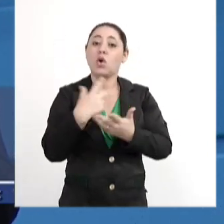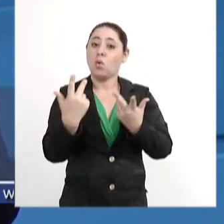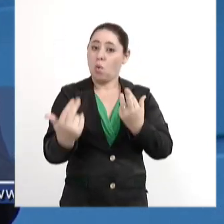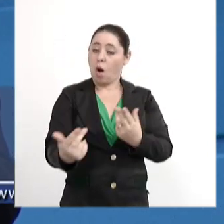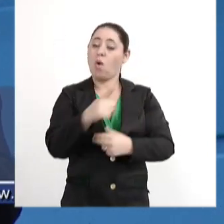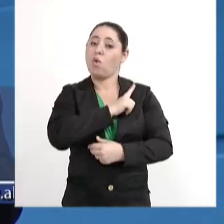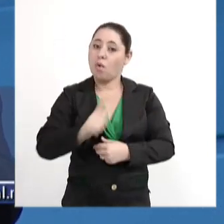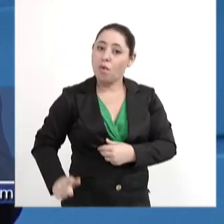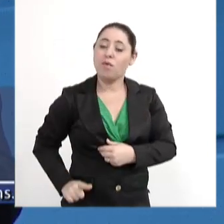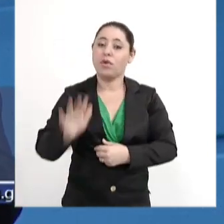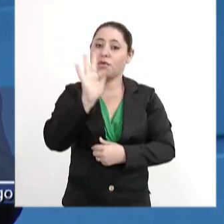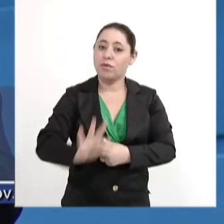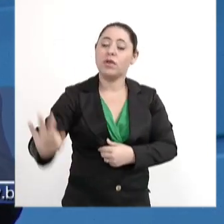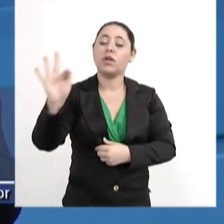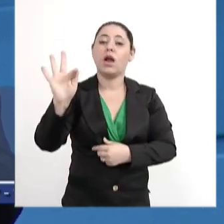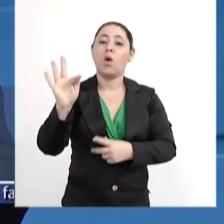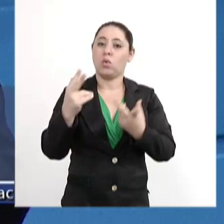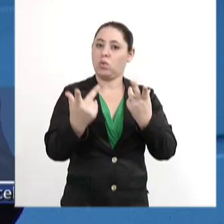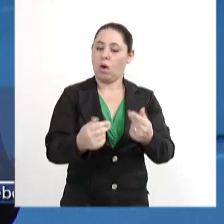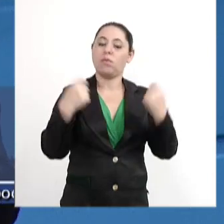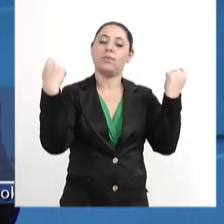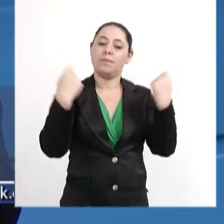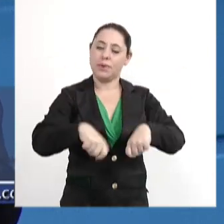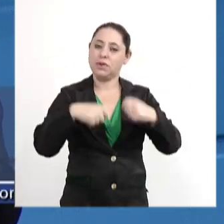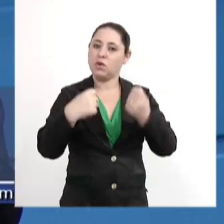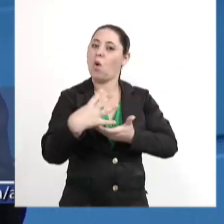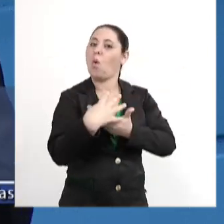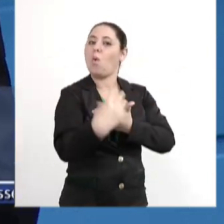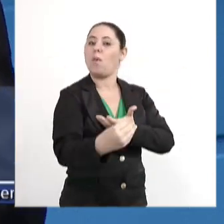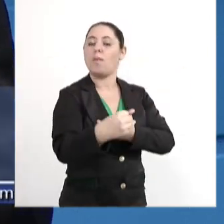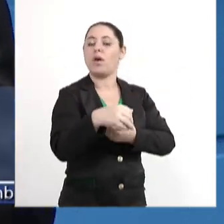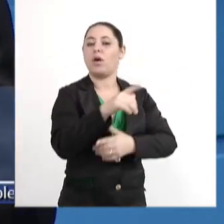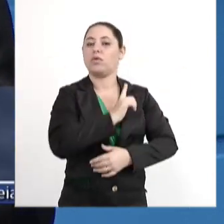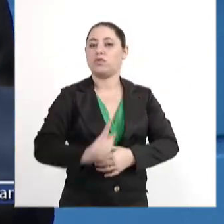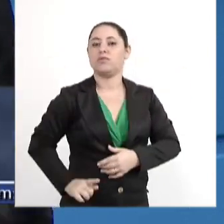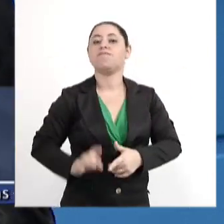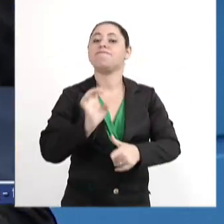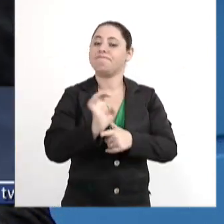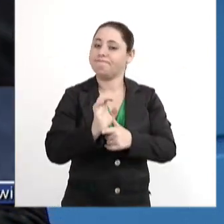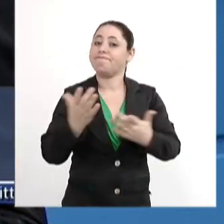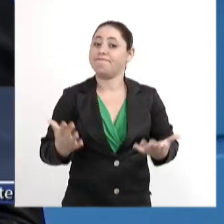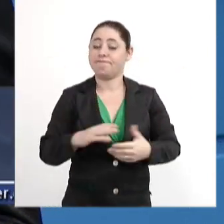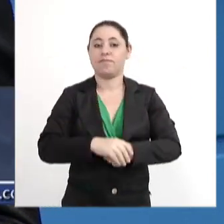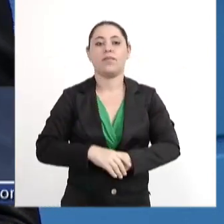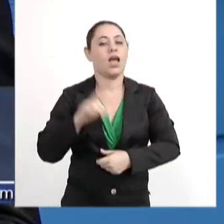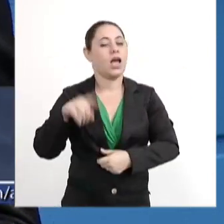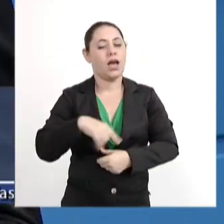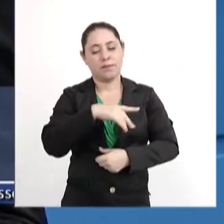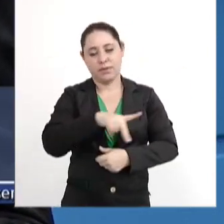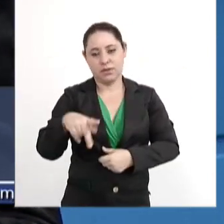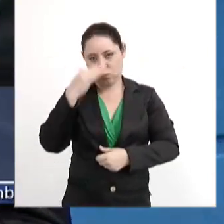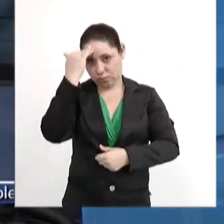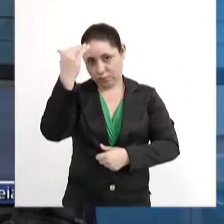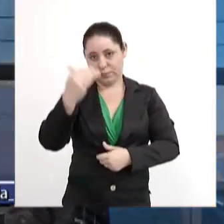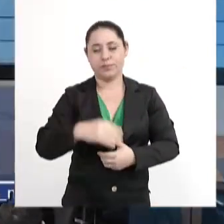que o governo do Estado proceda da mesma forma. Era isso, senhor presidente. Muito obrigado.